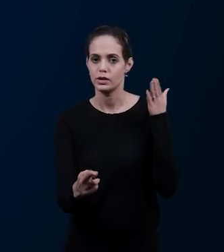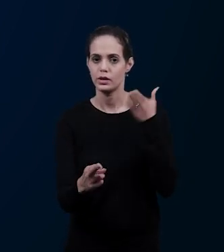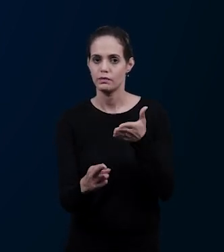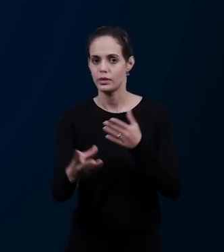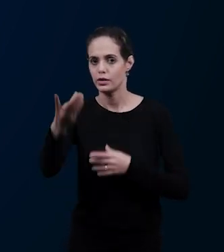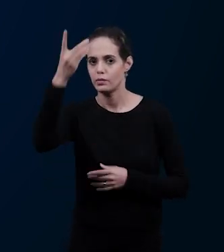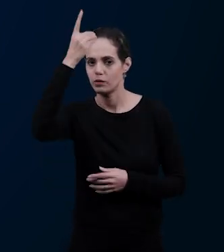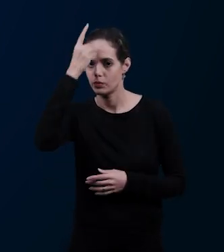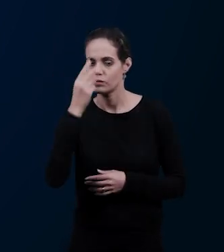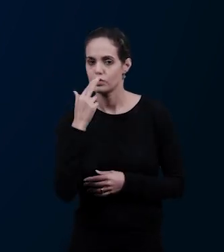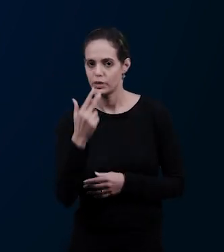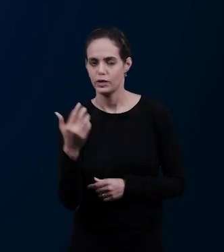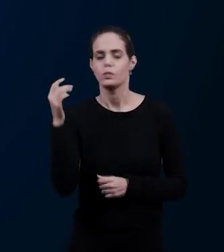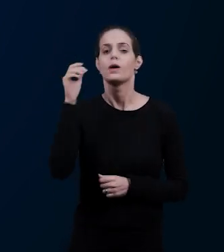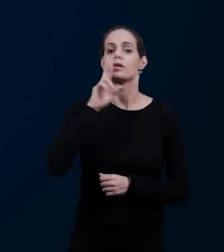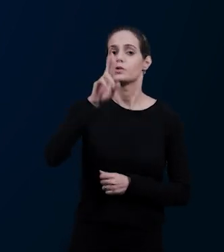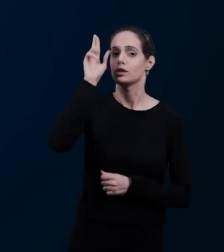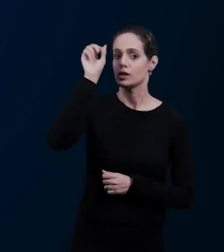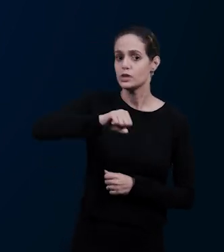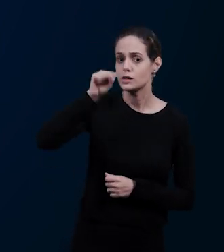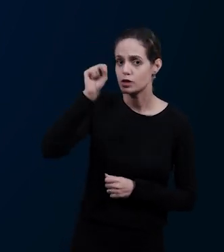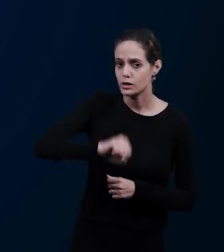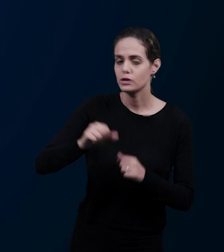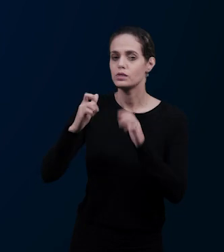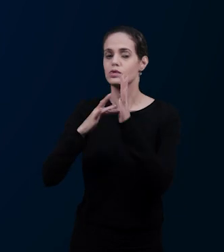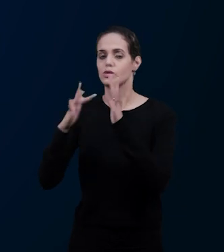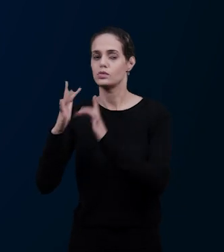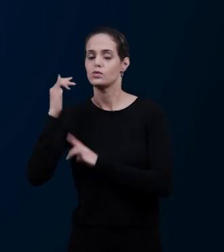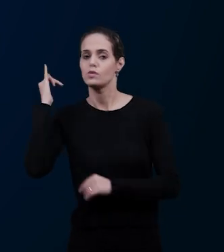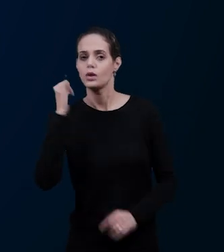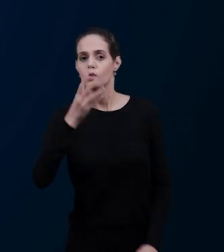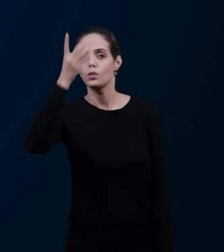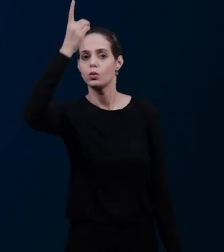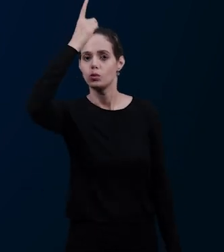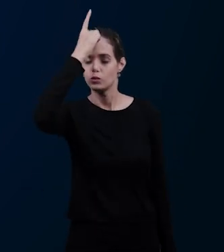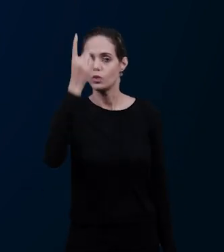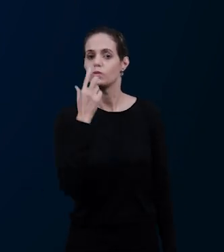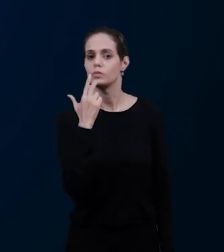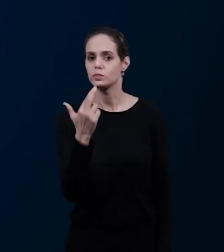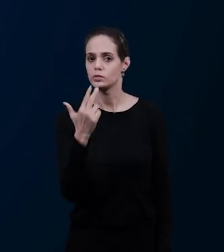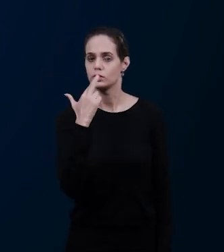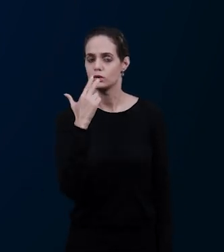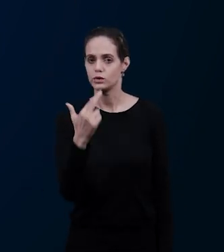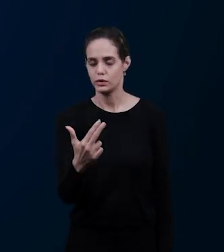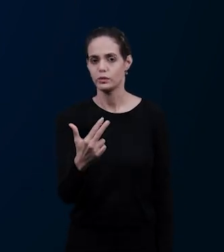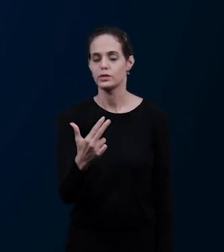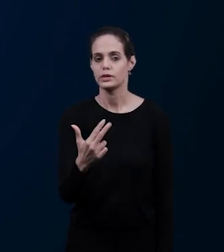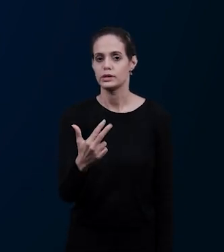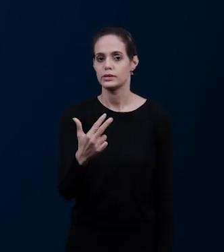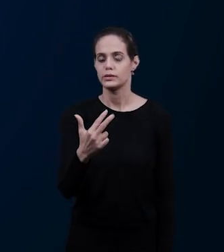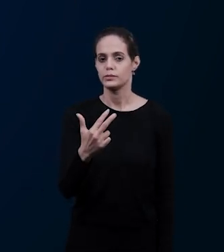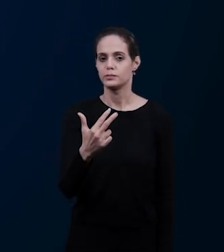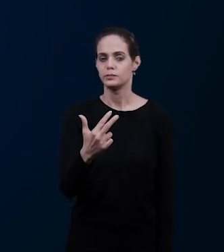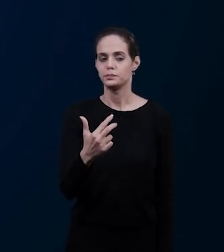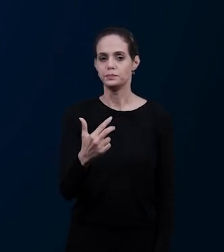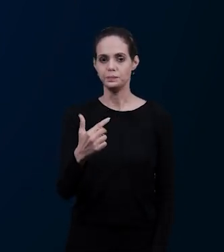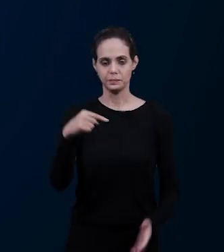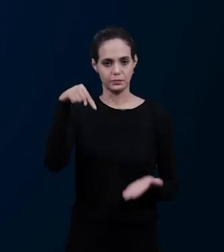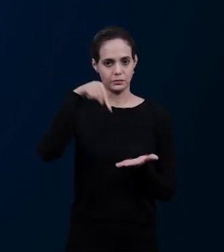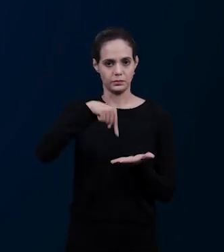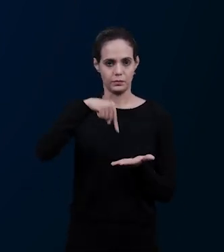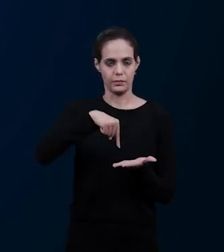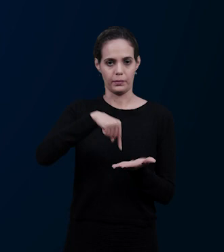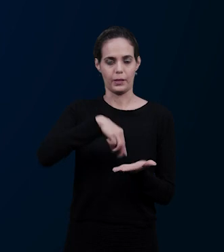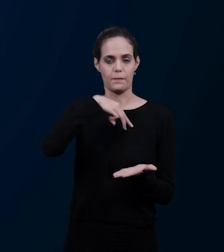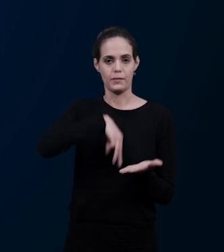línguas? A resposta é sim. Ele se referiu a esse dom espiritual. A resposta está em